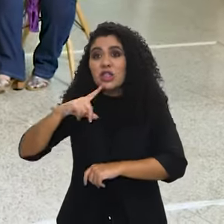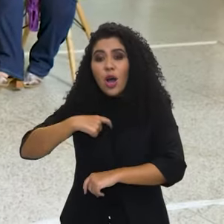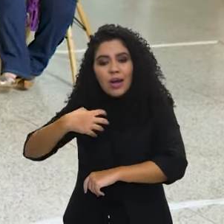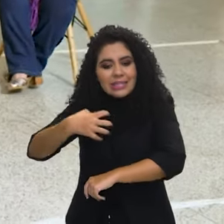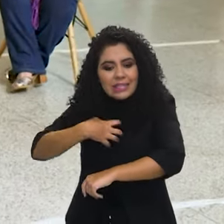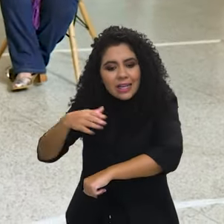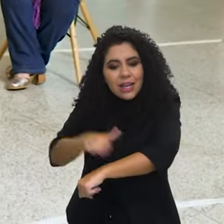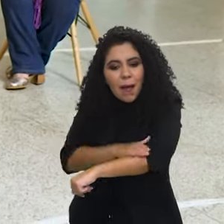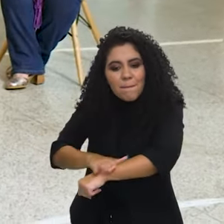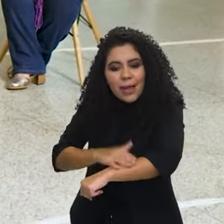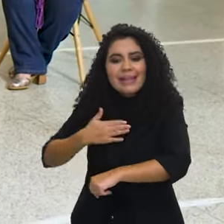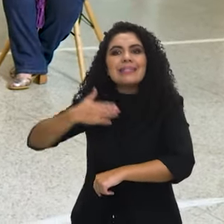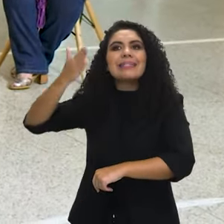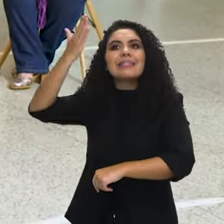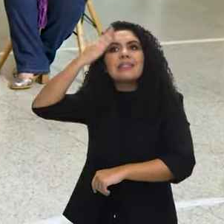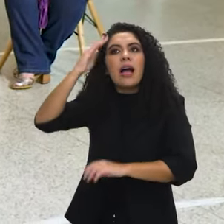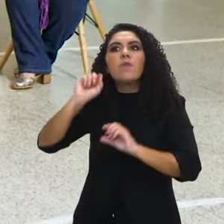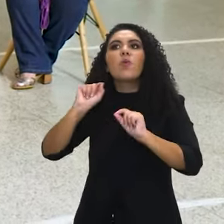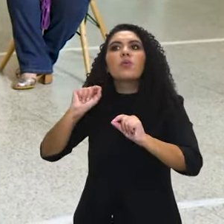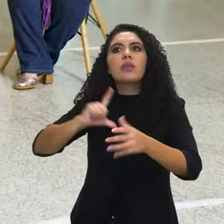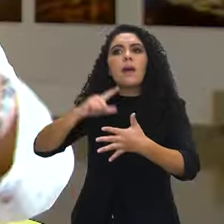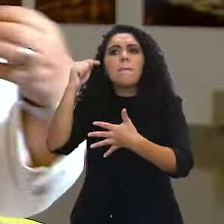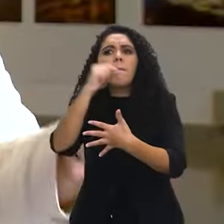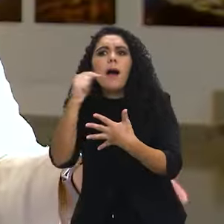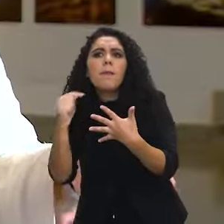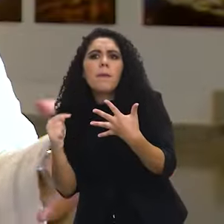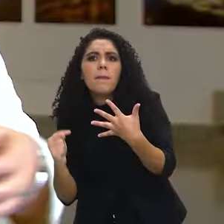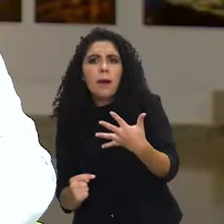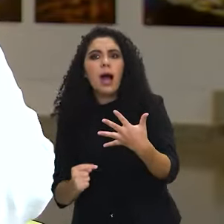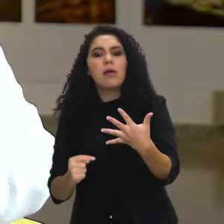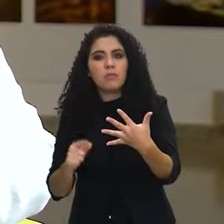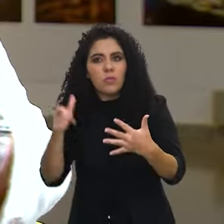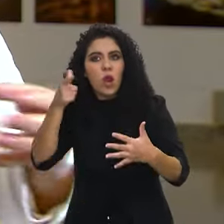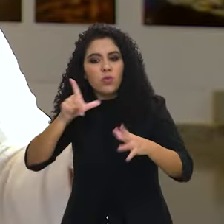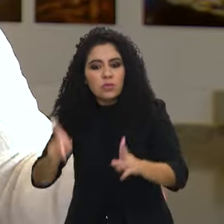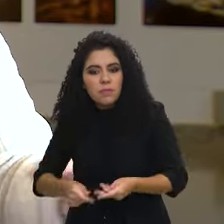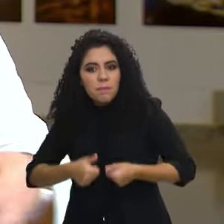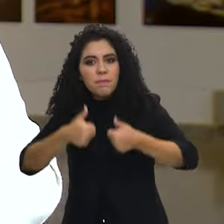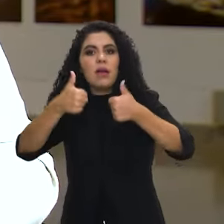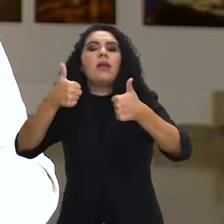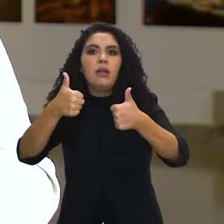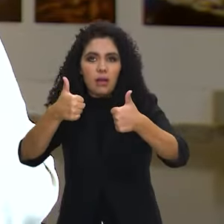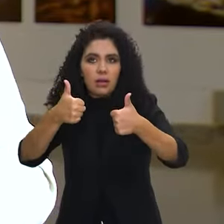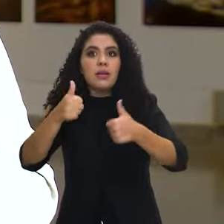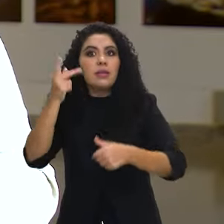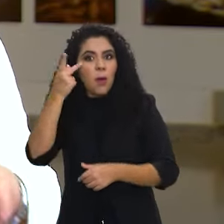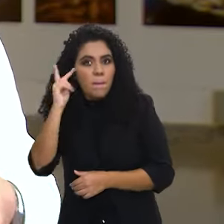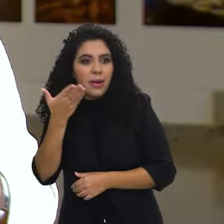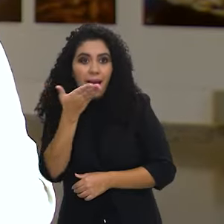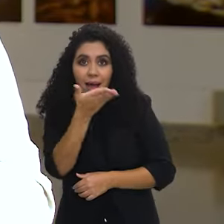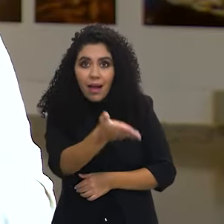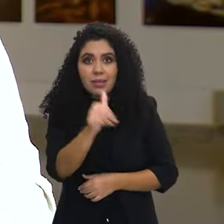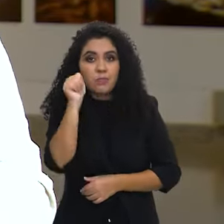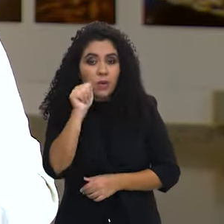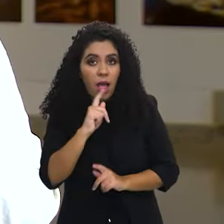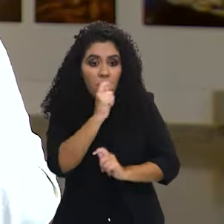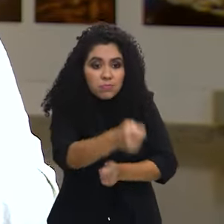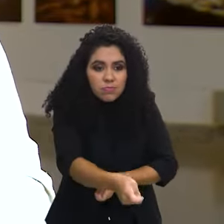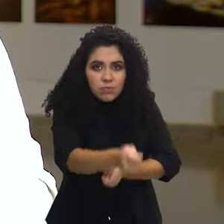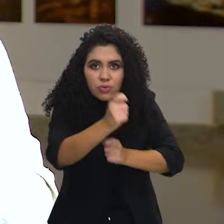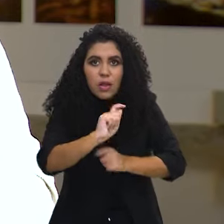o que é necessário né Sabe porque você acha que pode ser as questões mais Gerais ou outros elementos e para elas não é um